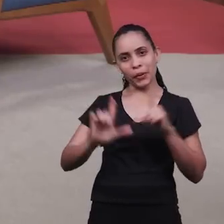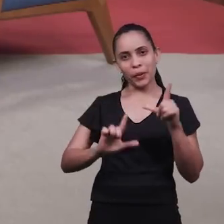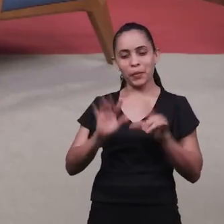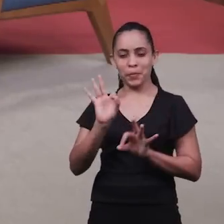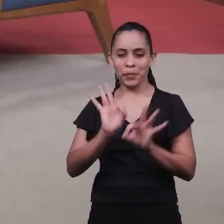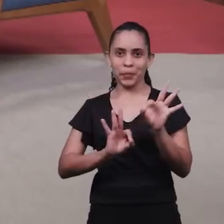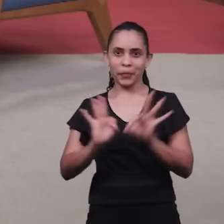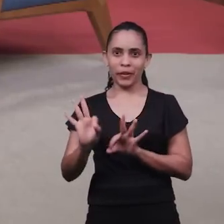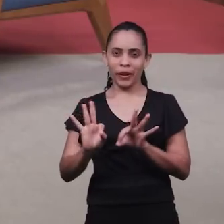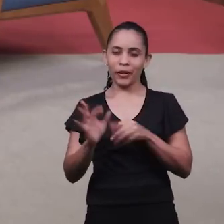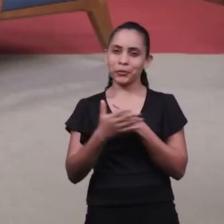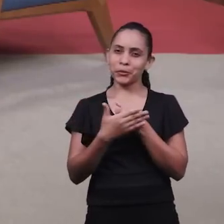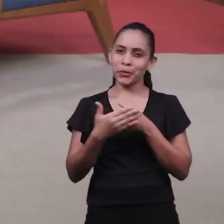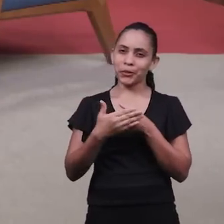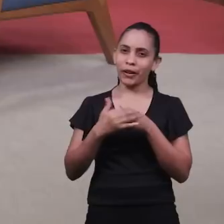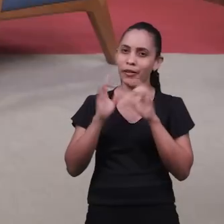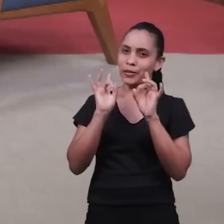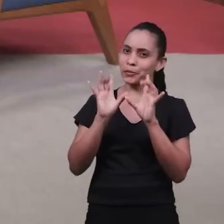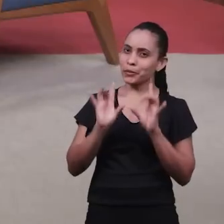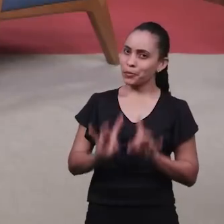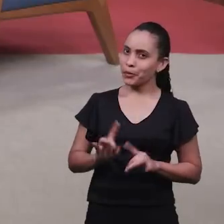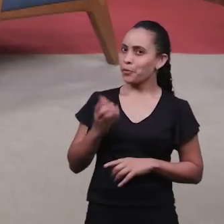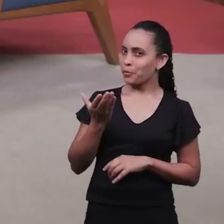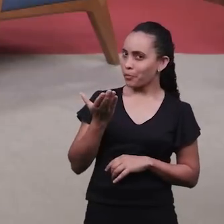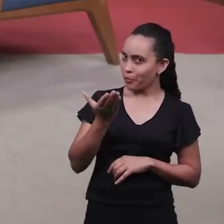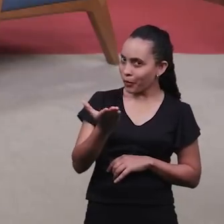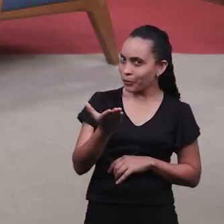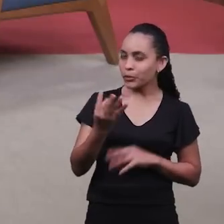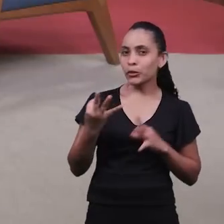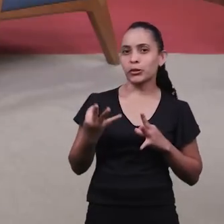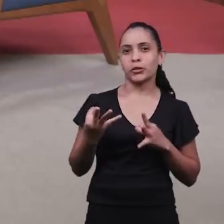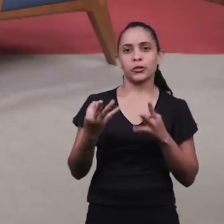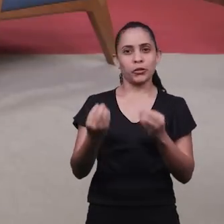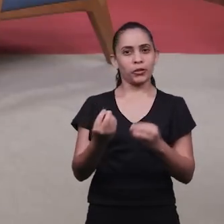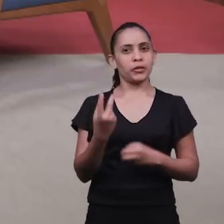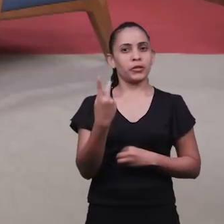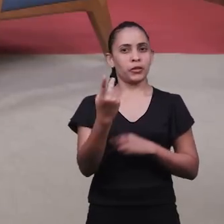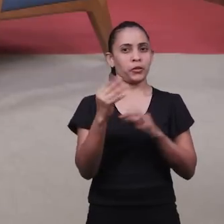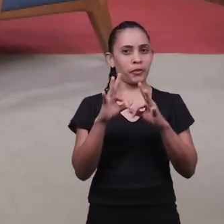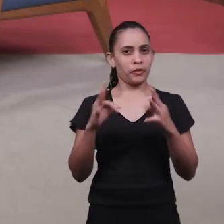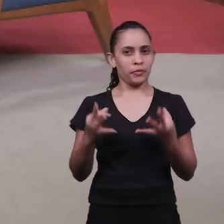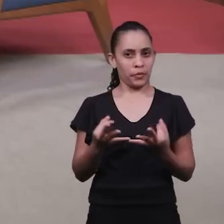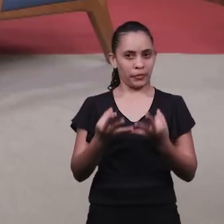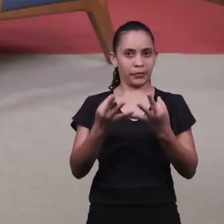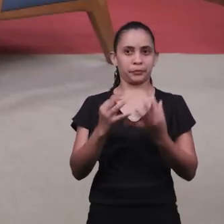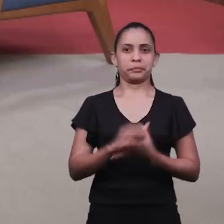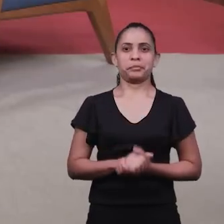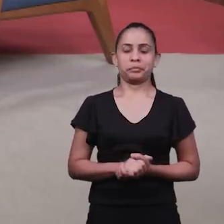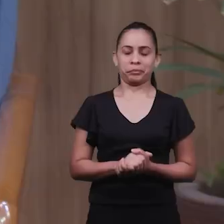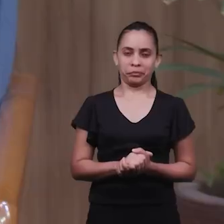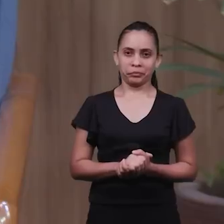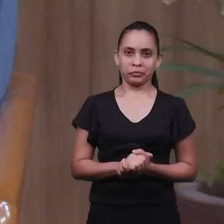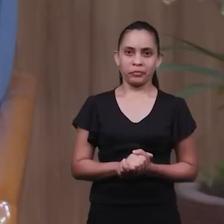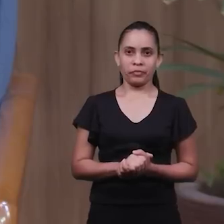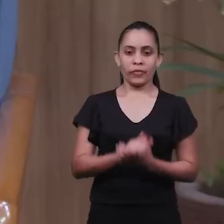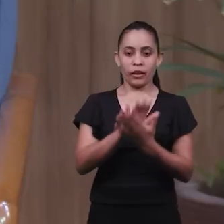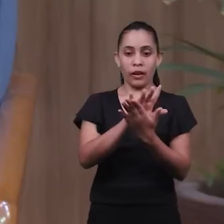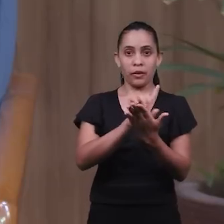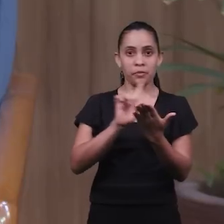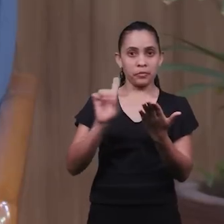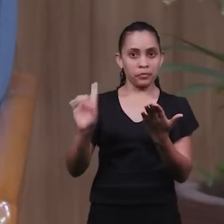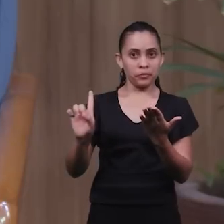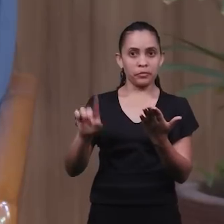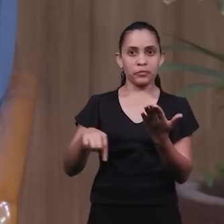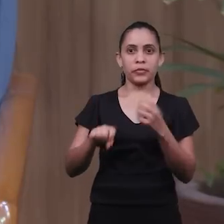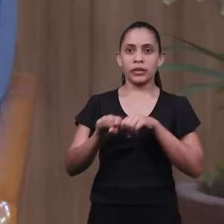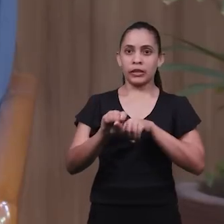que é feito com todo carinho e especialmente para você e para toda a sua família. A Bíblia